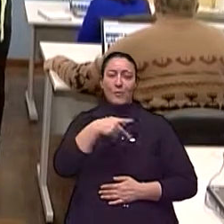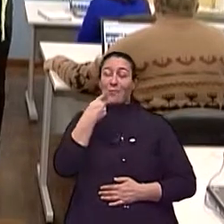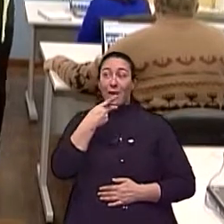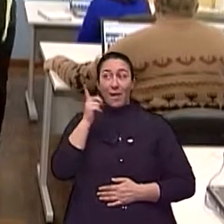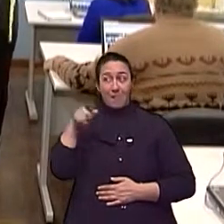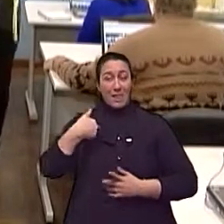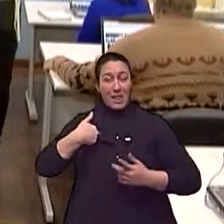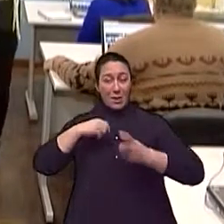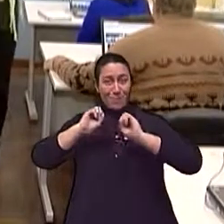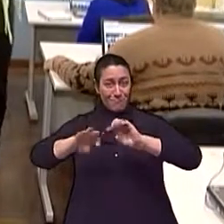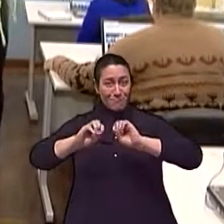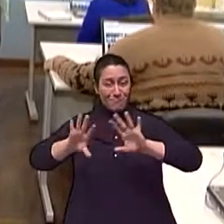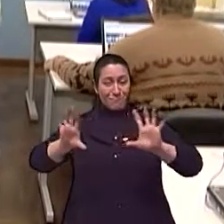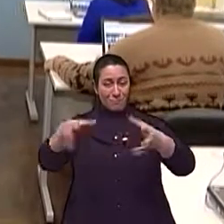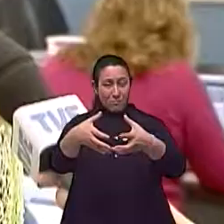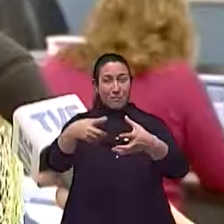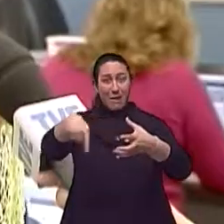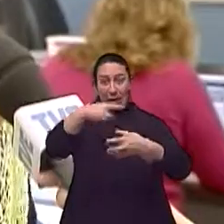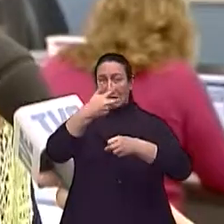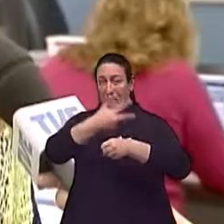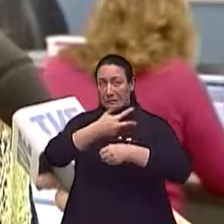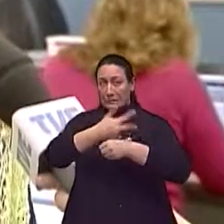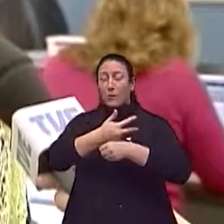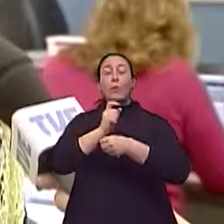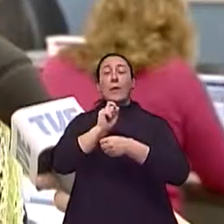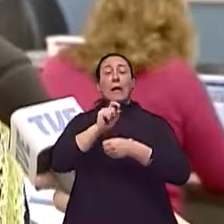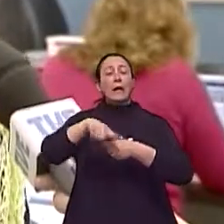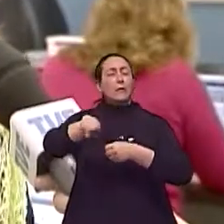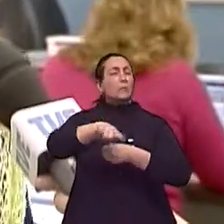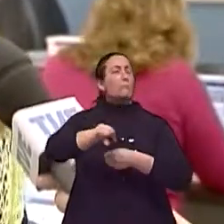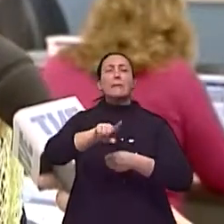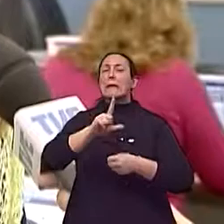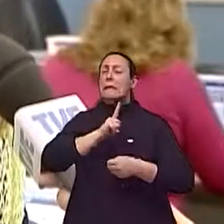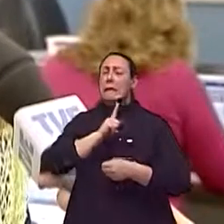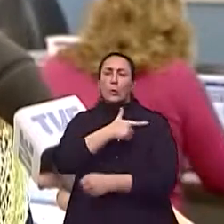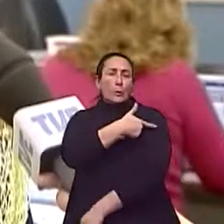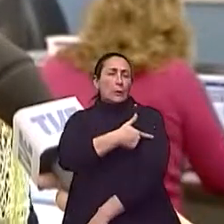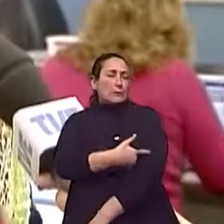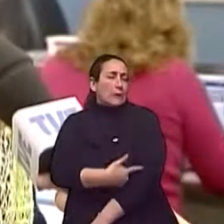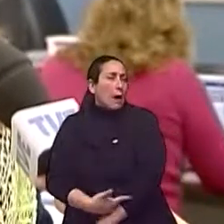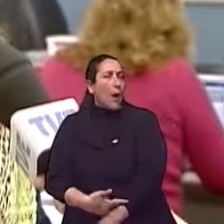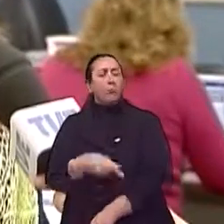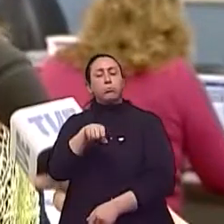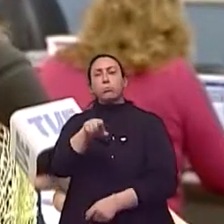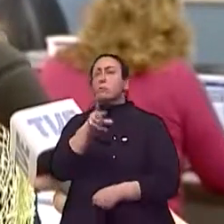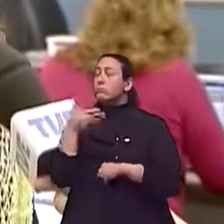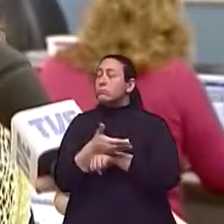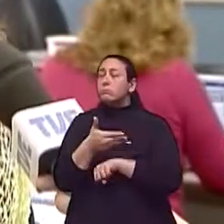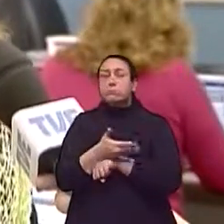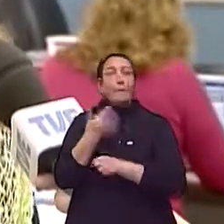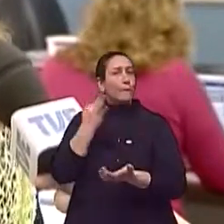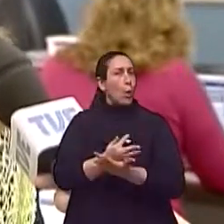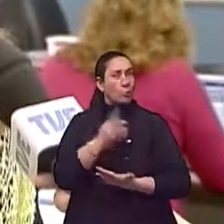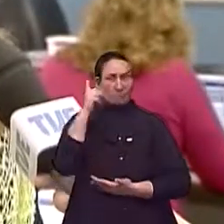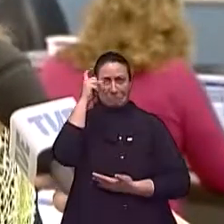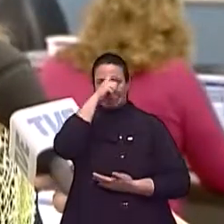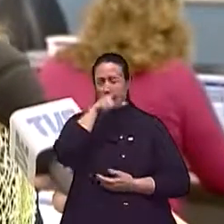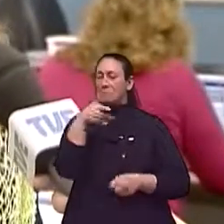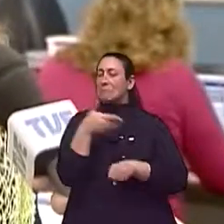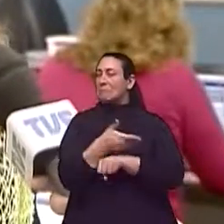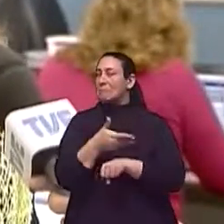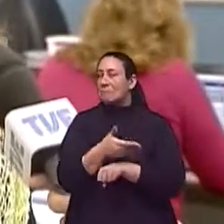é né A Turma da maturidade porque eles têm educação eles não faltam eles estão sempre sab sido eles